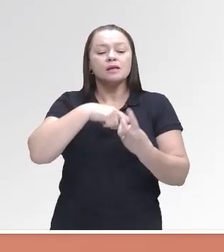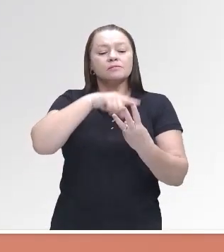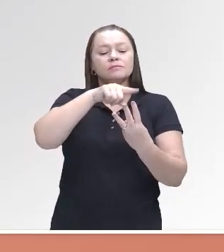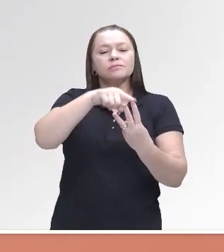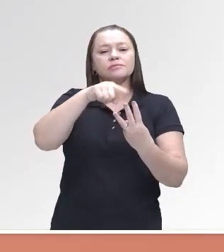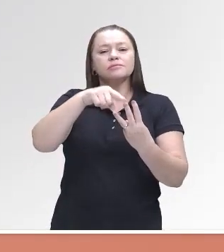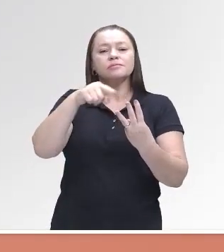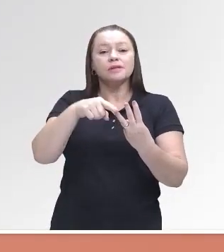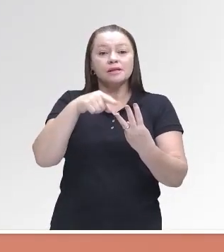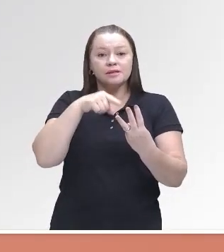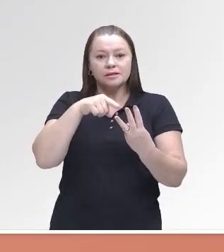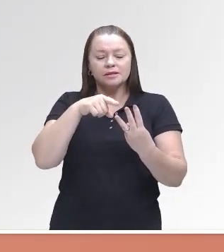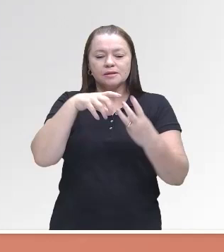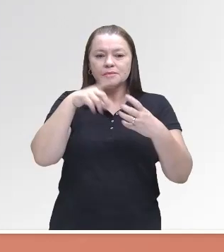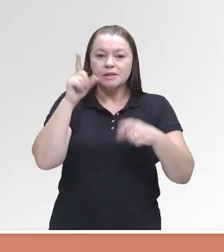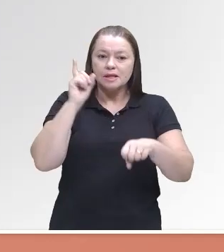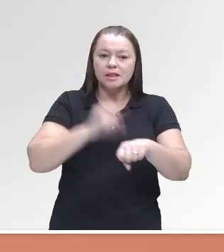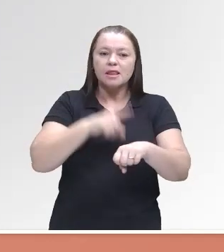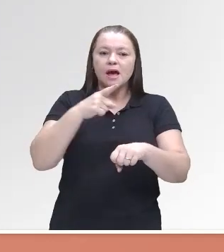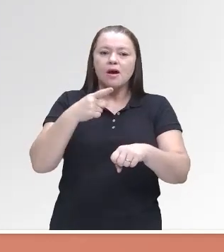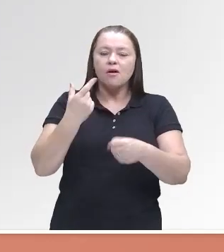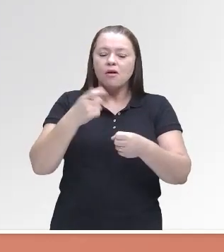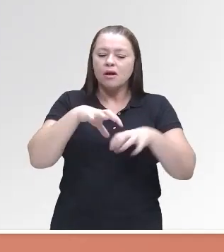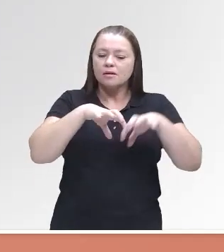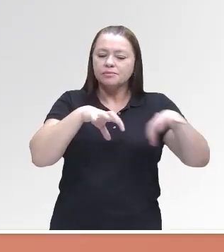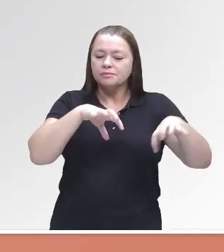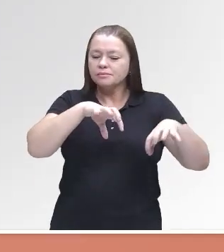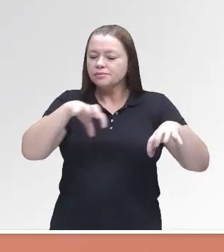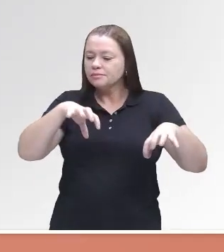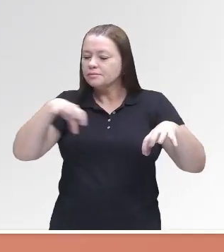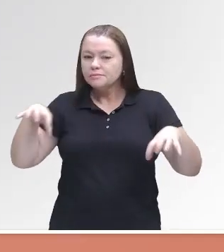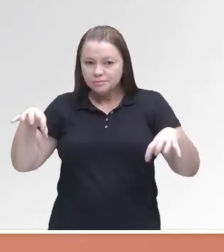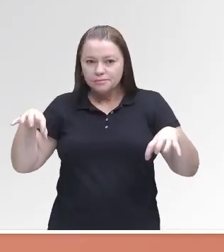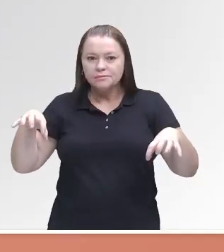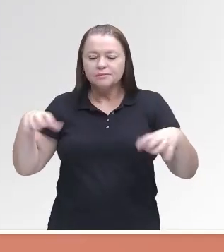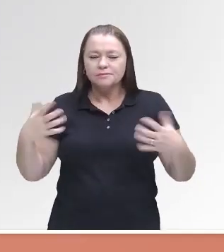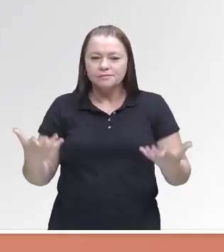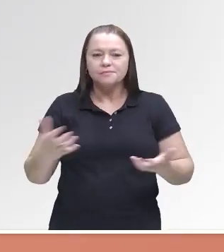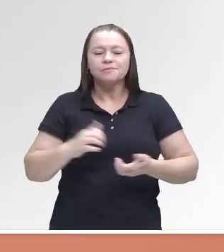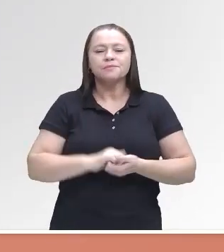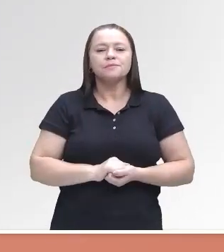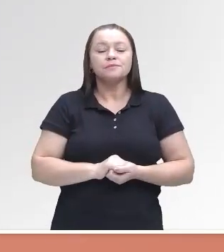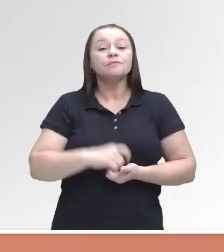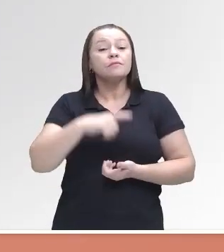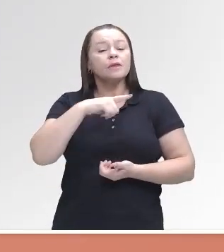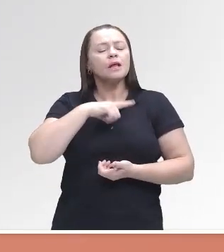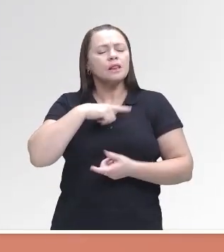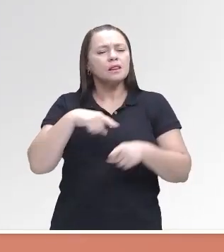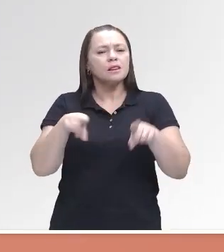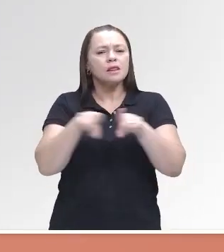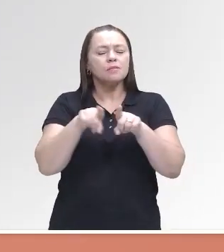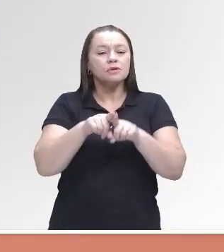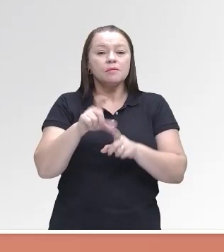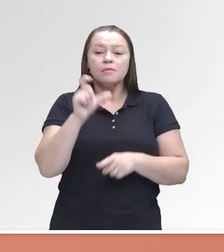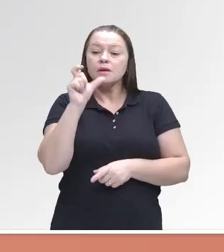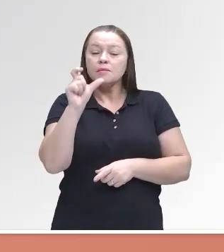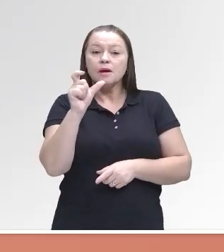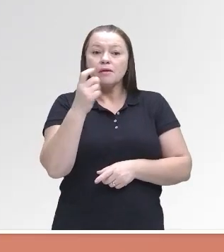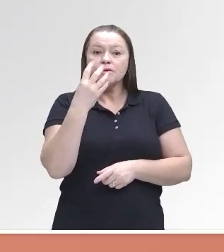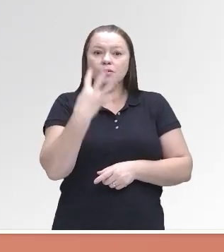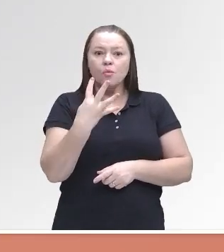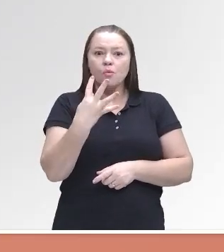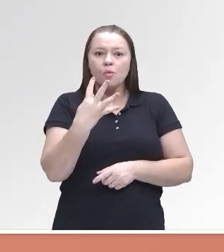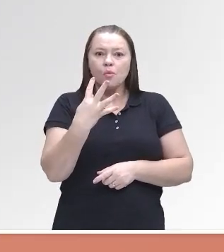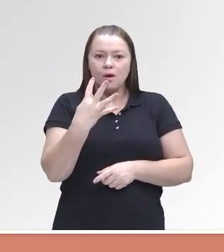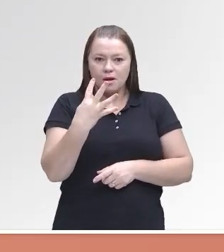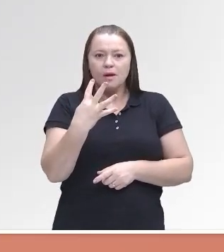3 sílabas na sua escrita e na sua separação. Temos também palavras com 4 sílabas,